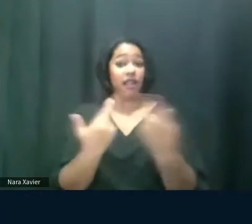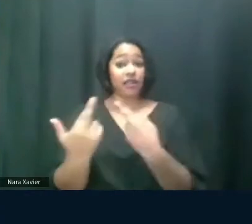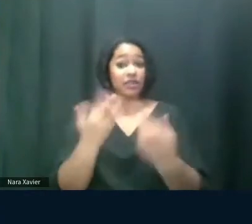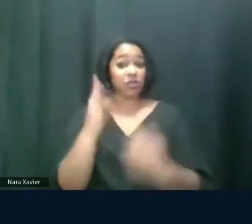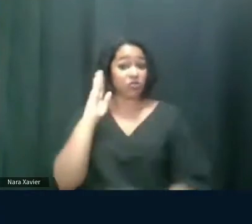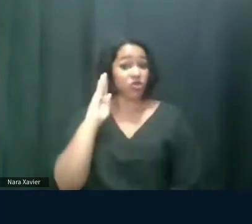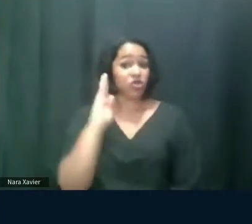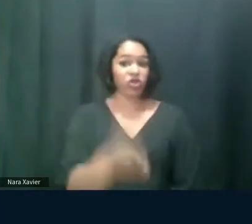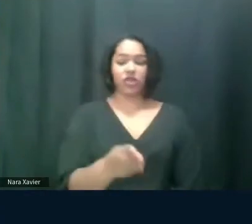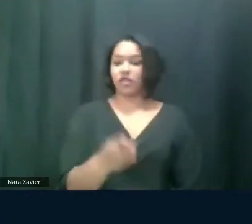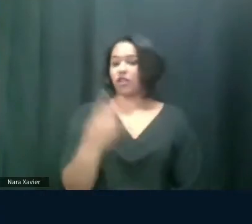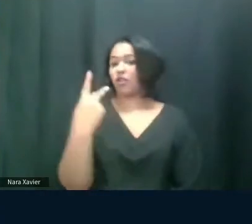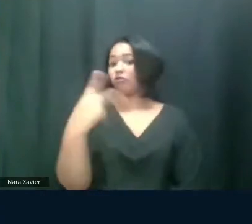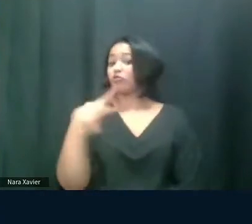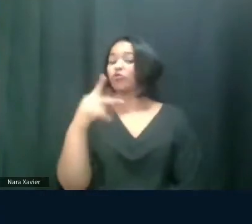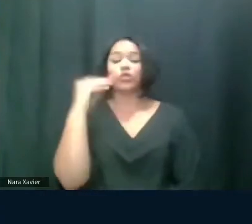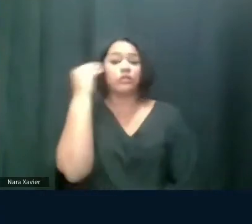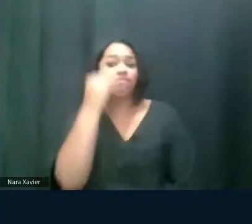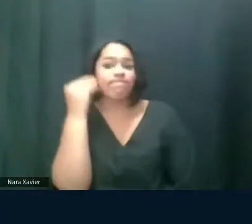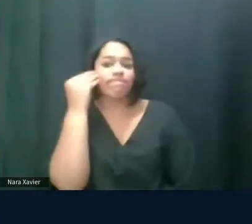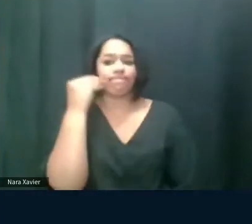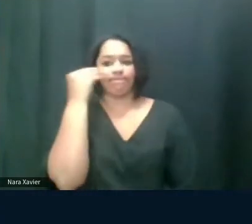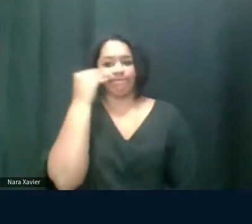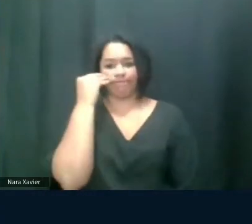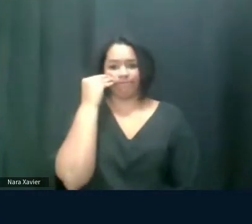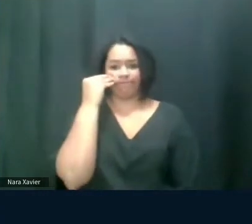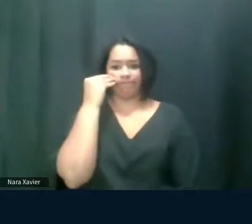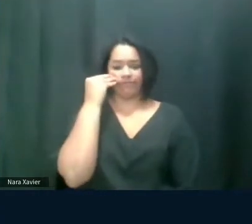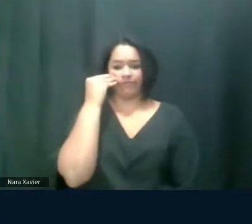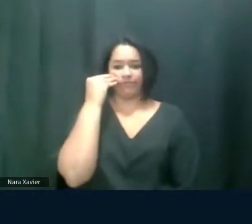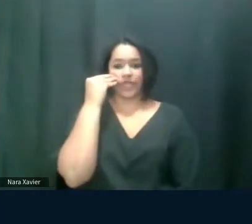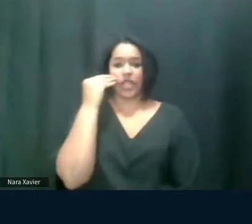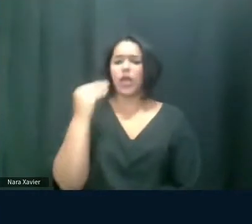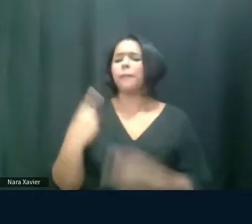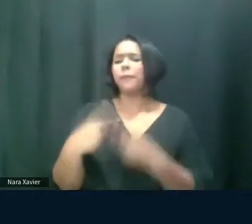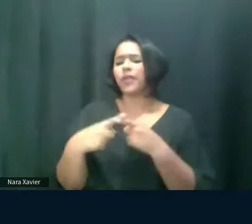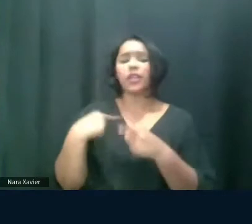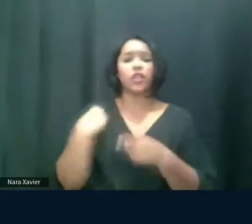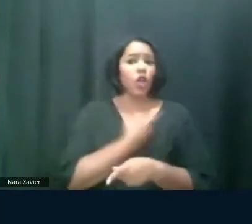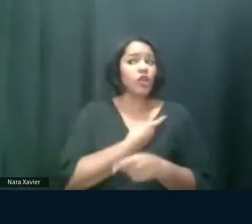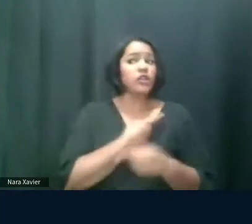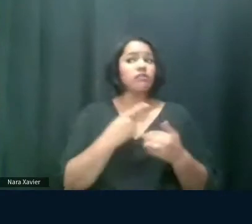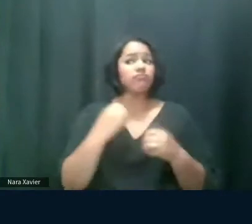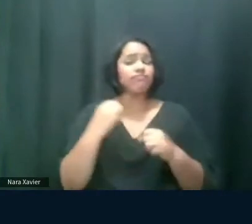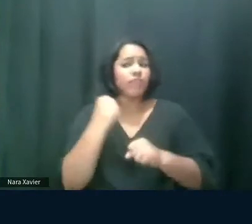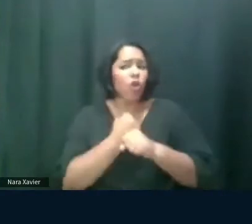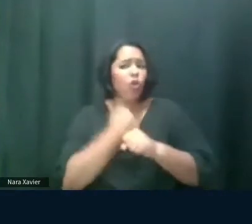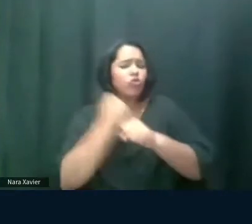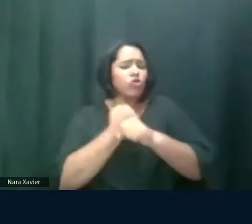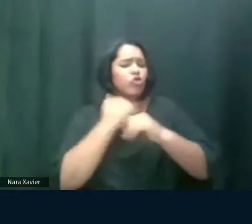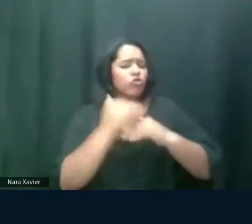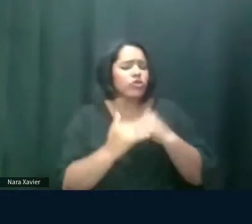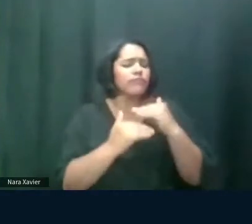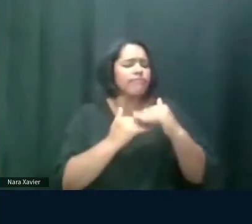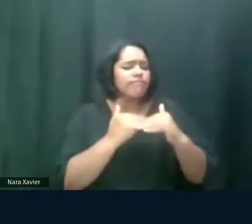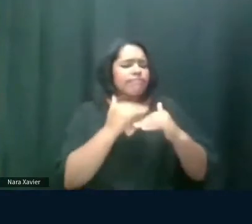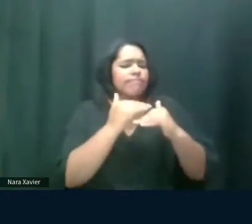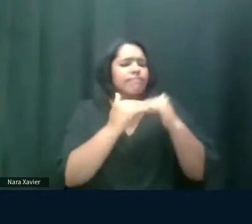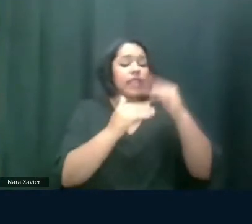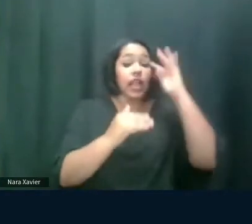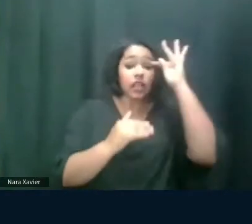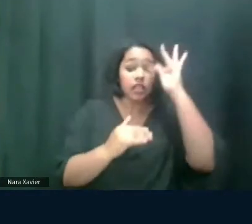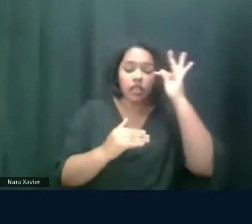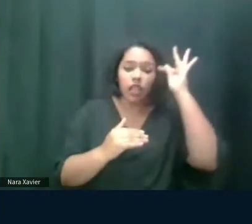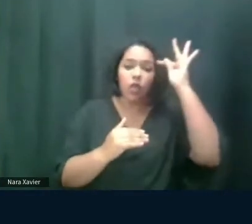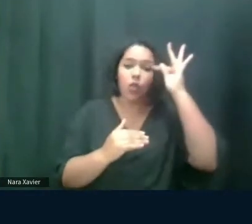a experiência, né? Com o lado empírico, que a gente está construindo as teorias, né? Então, essas teorias têm que ser